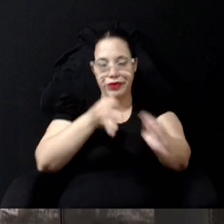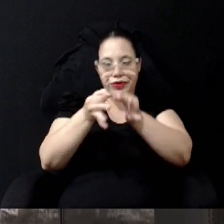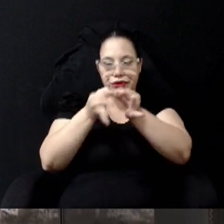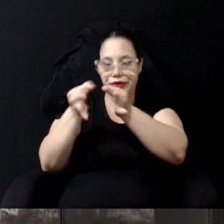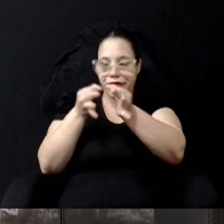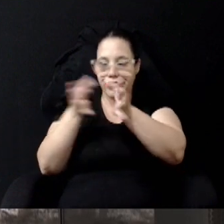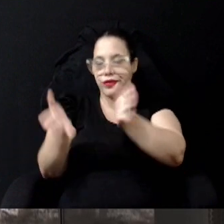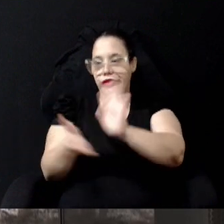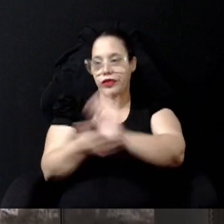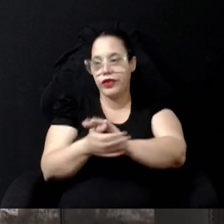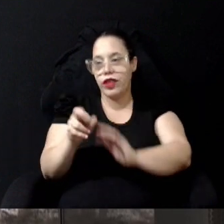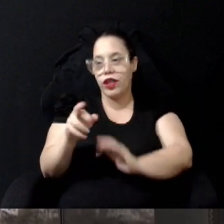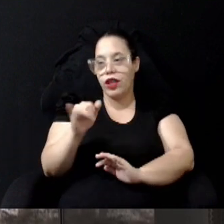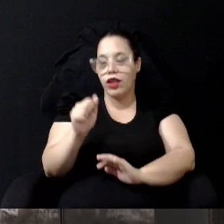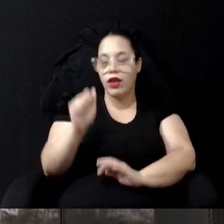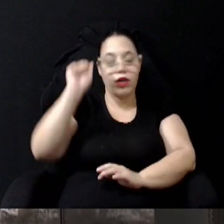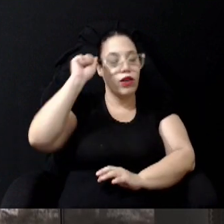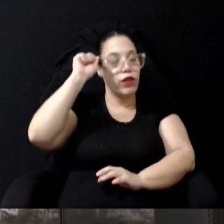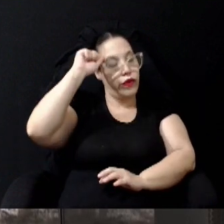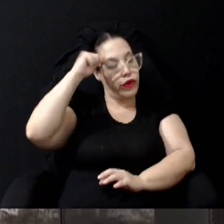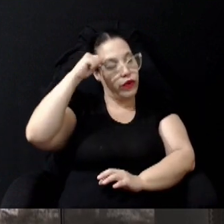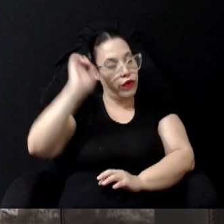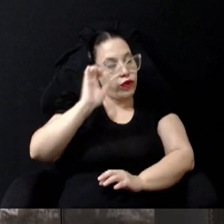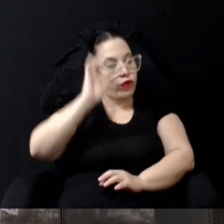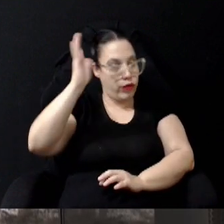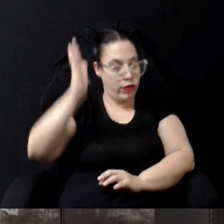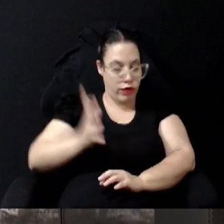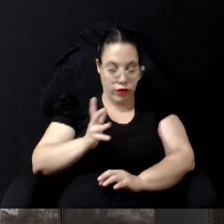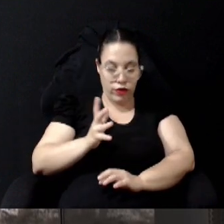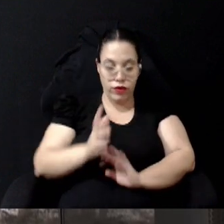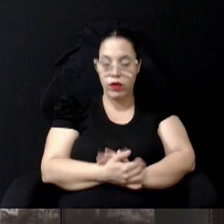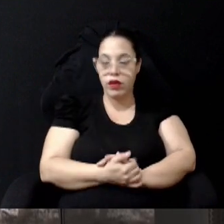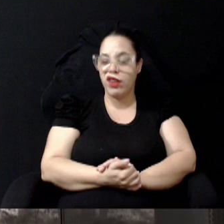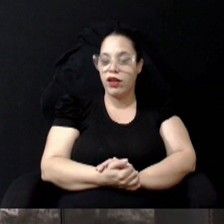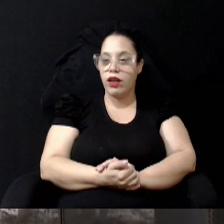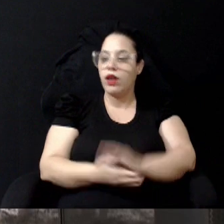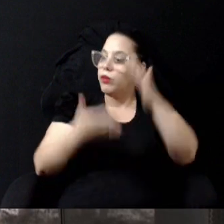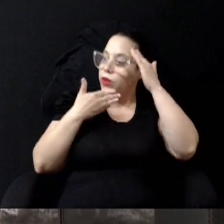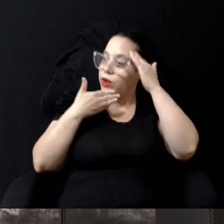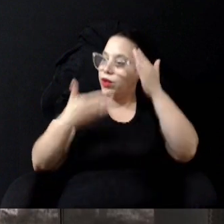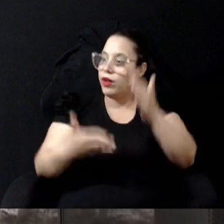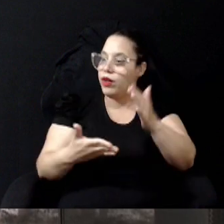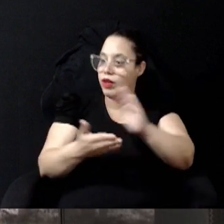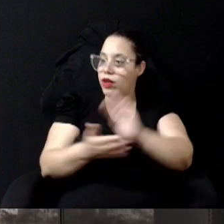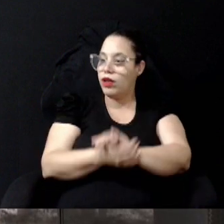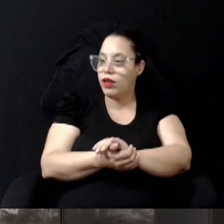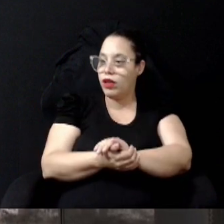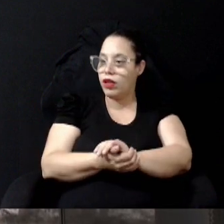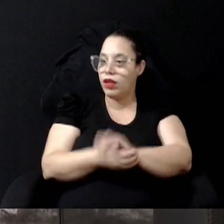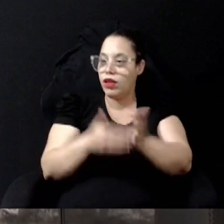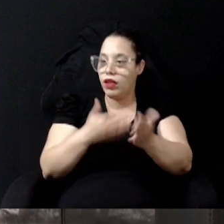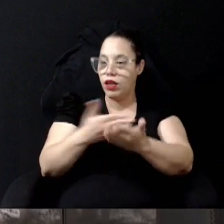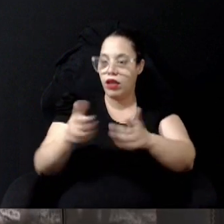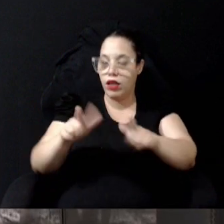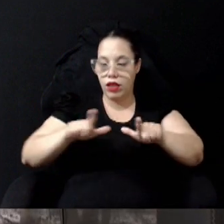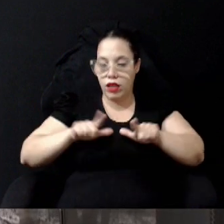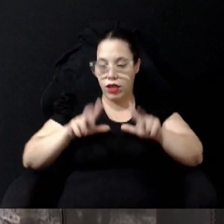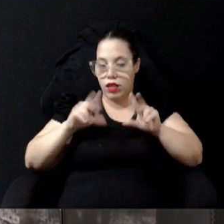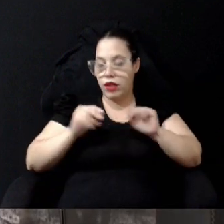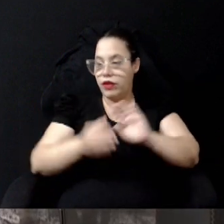da Feira Afromix desenvolvem nessa cidade. Muito obrigado e vamos passar a entrega aí formal.